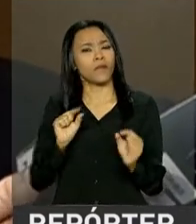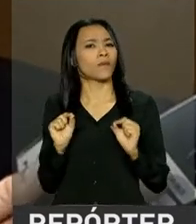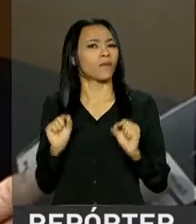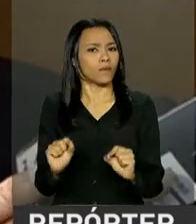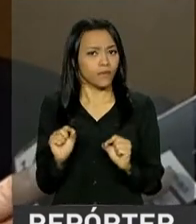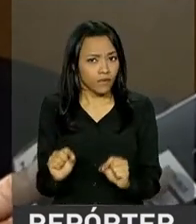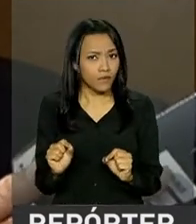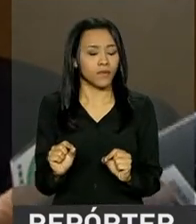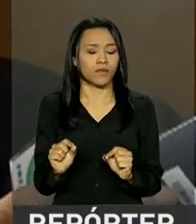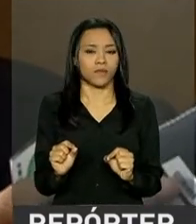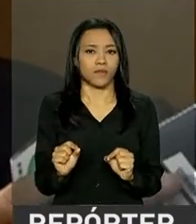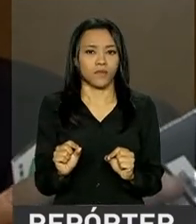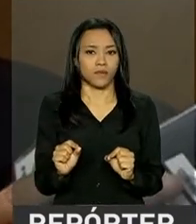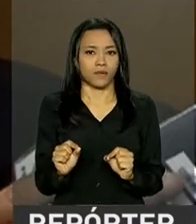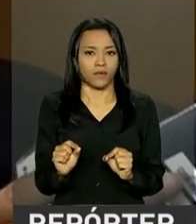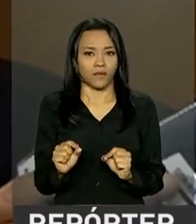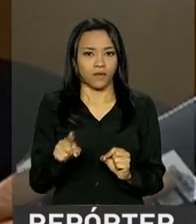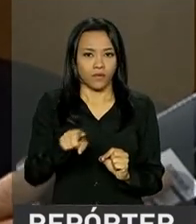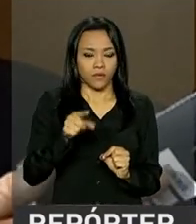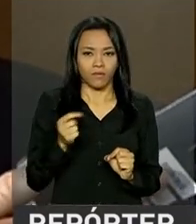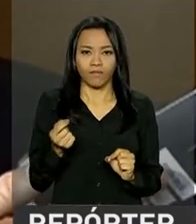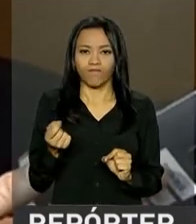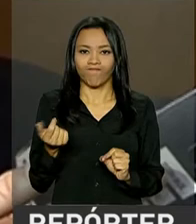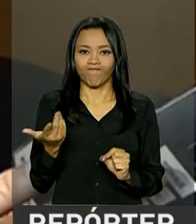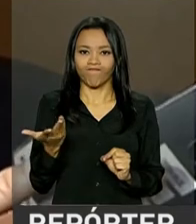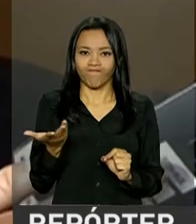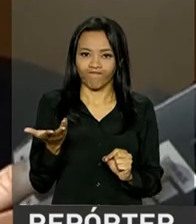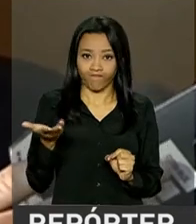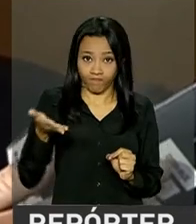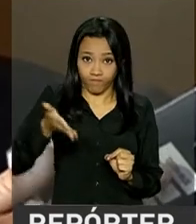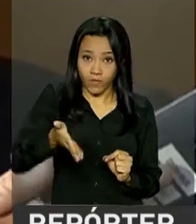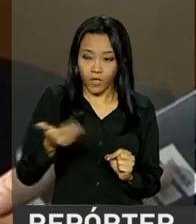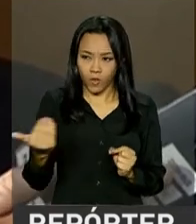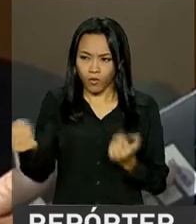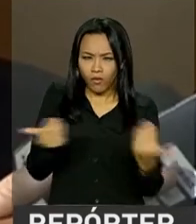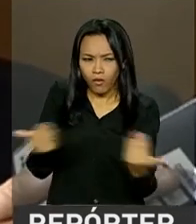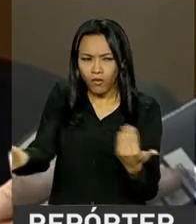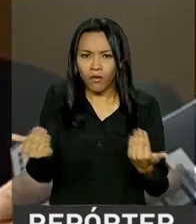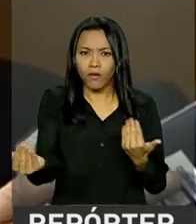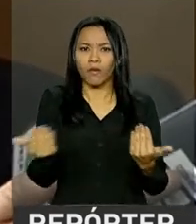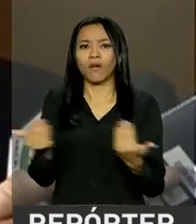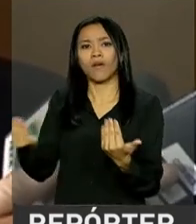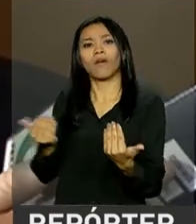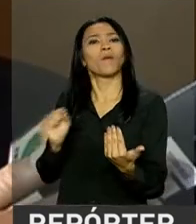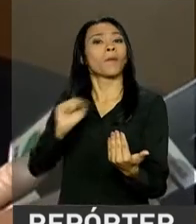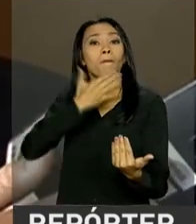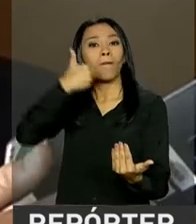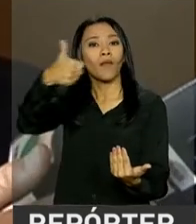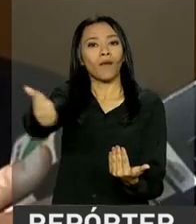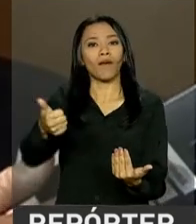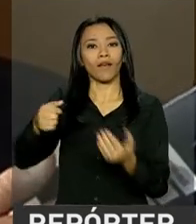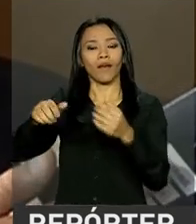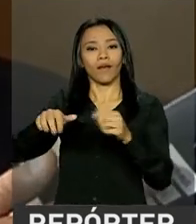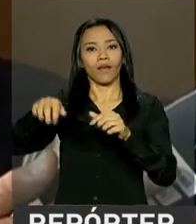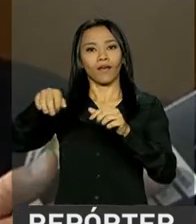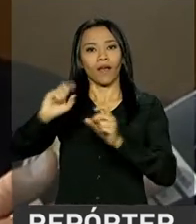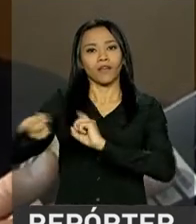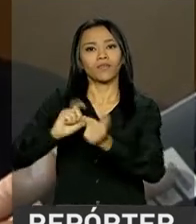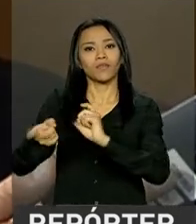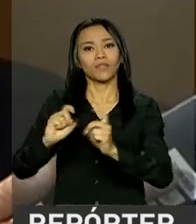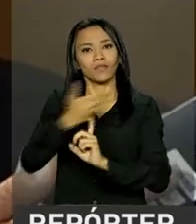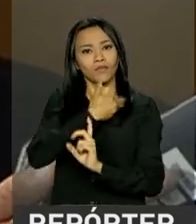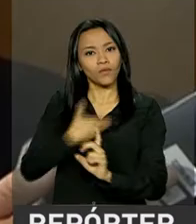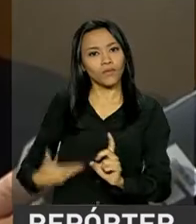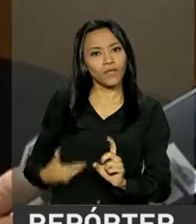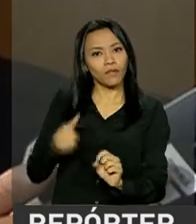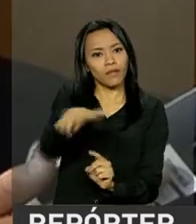é você, por demonstração, por comparação, você melhora a gestão pública em